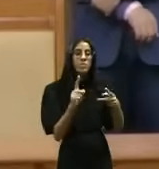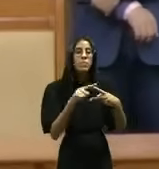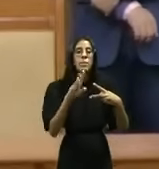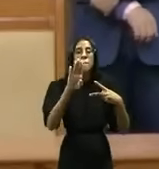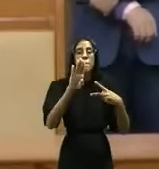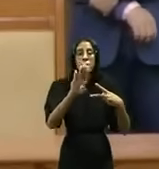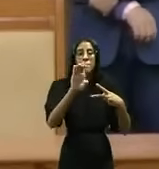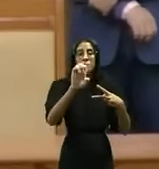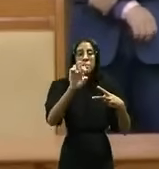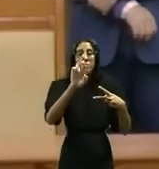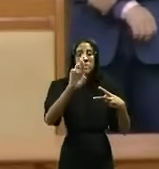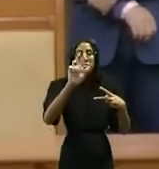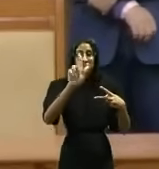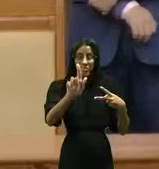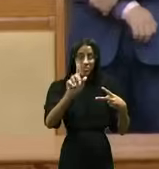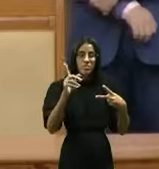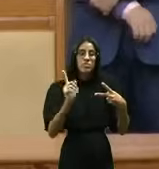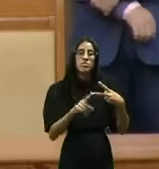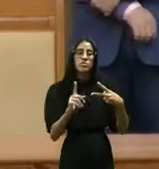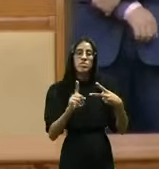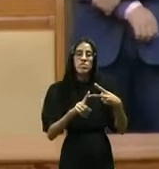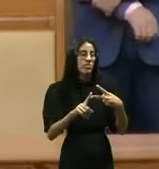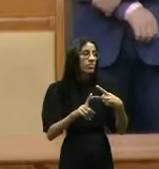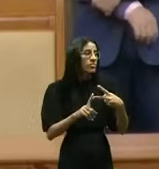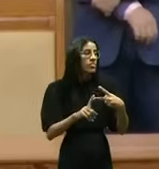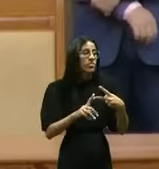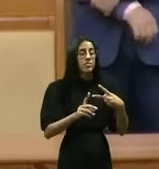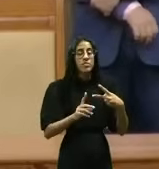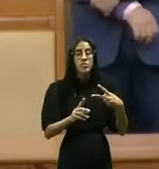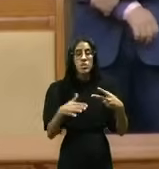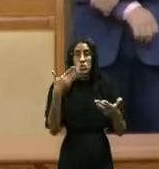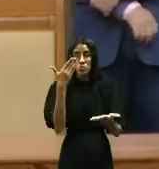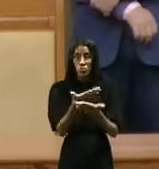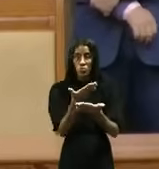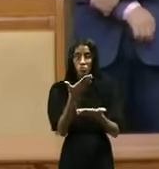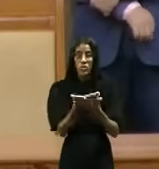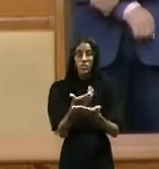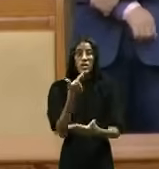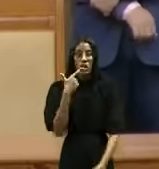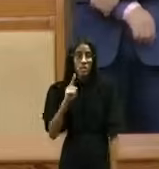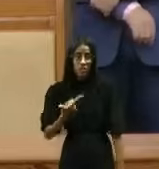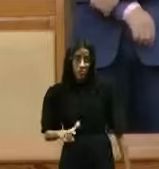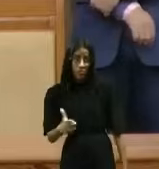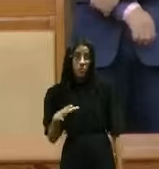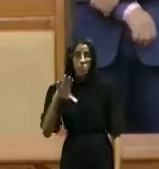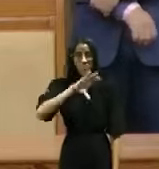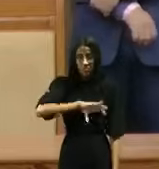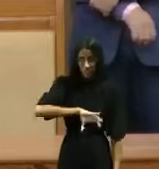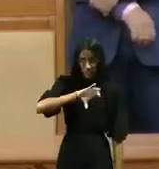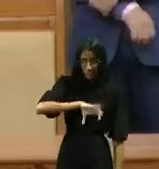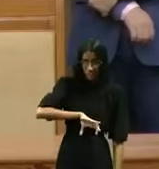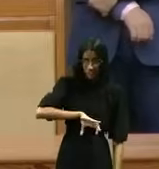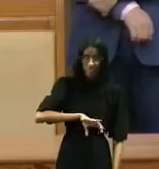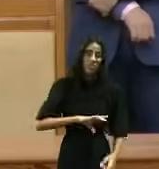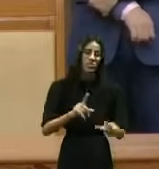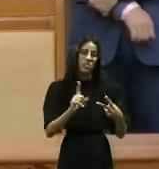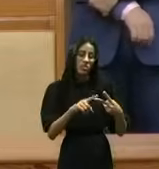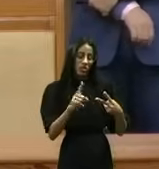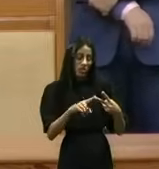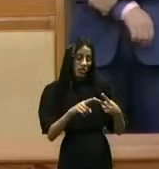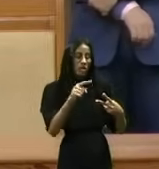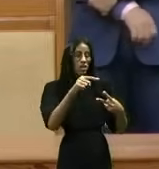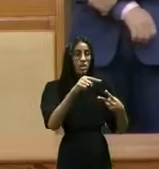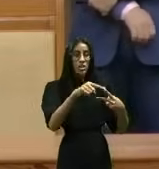trabalhava e o outro gunaving estudava o idioma português quando chegava na parte da noite o outro passava para ele